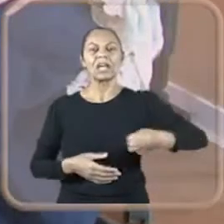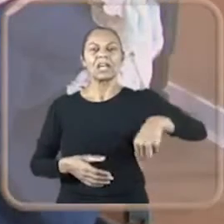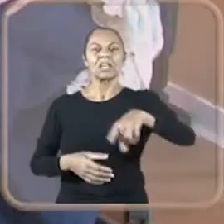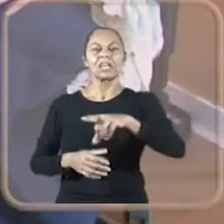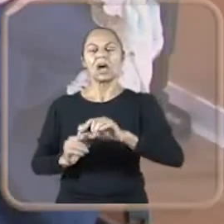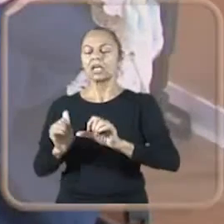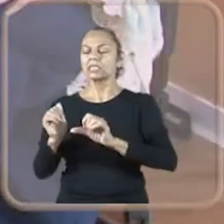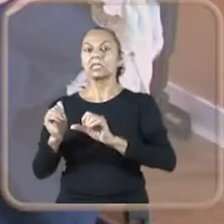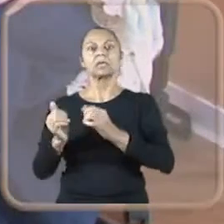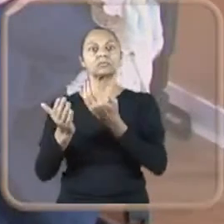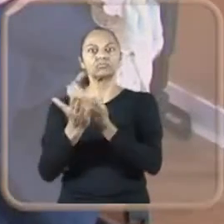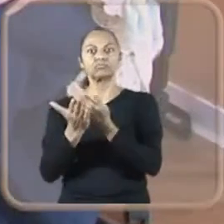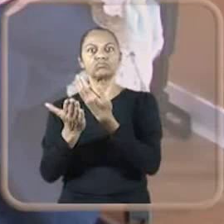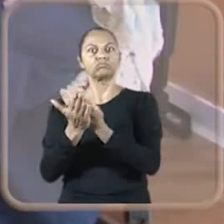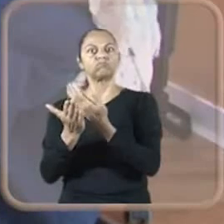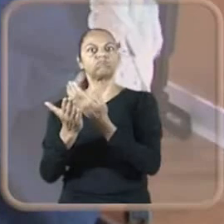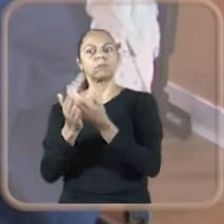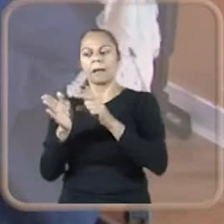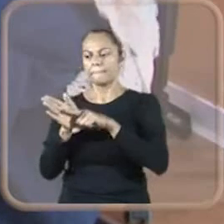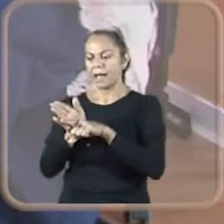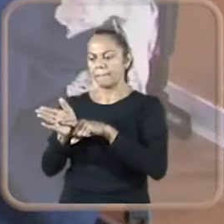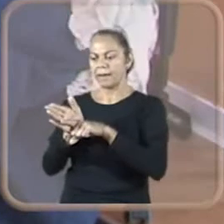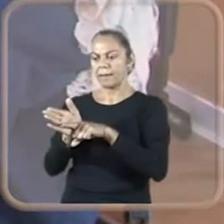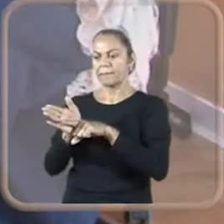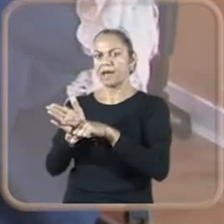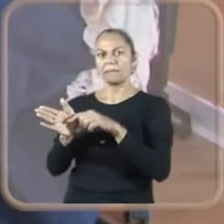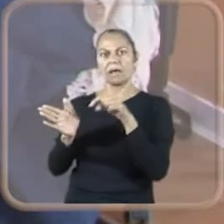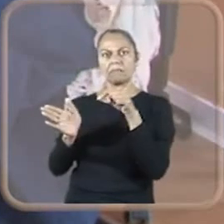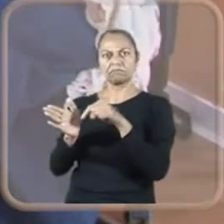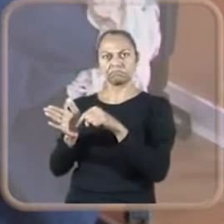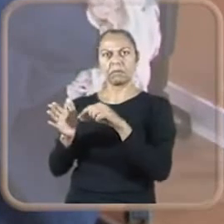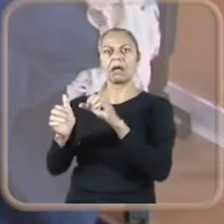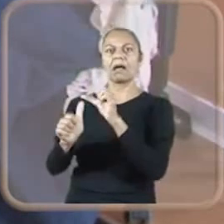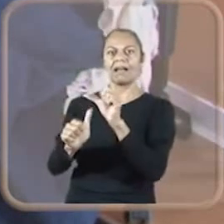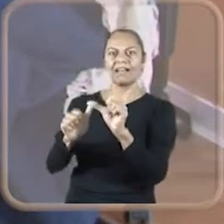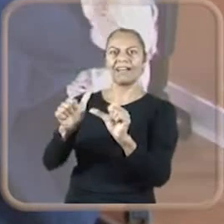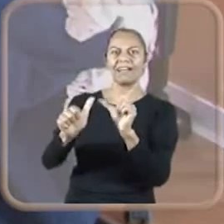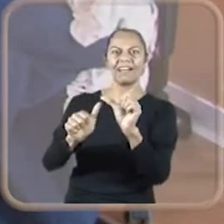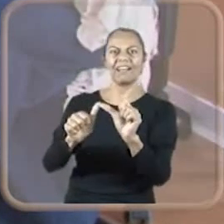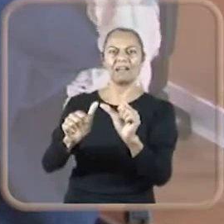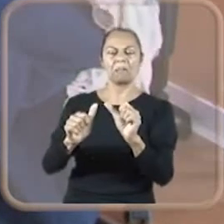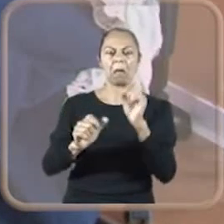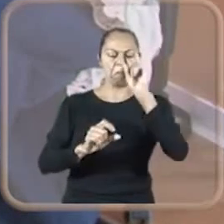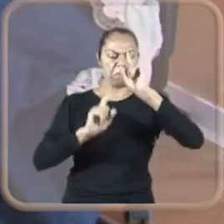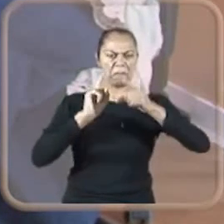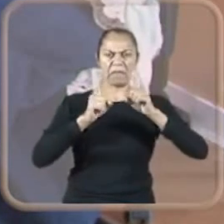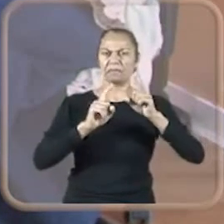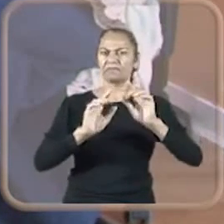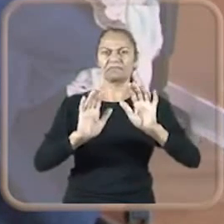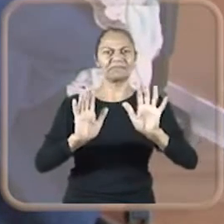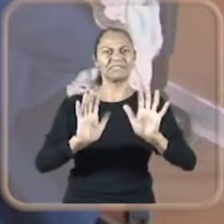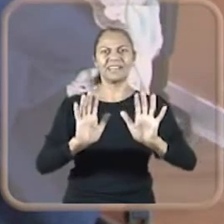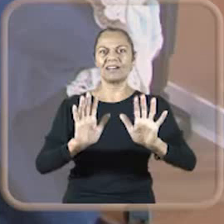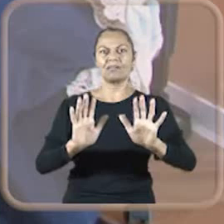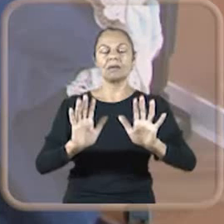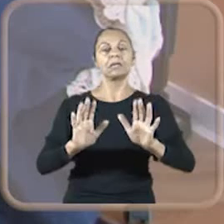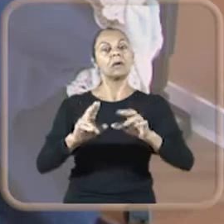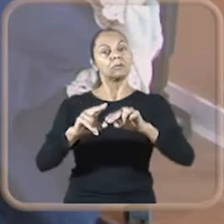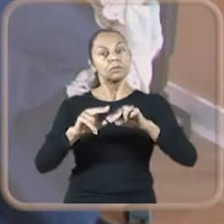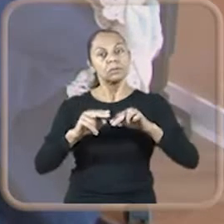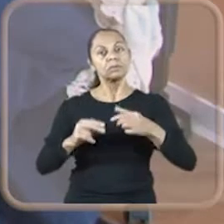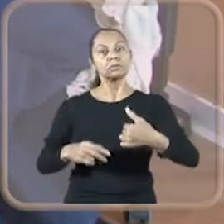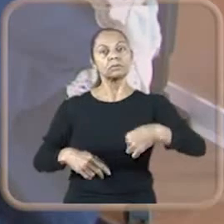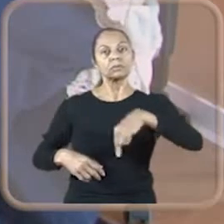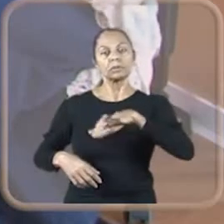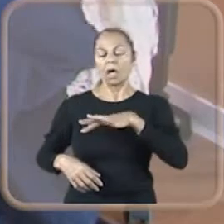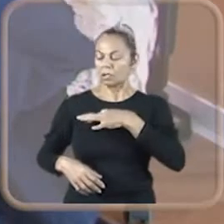lá presente, eu também, a primeira que a gente modifica fazendo estudo, né? A gente não modifica impondo, e a gente se coloca à